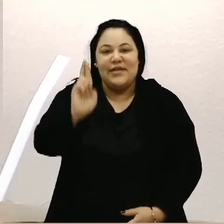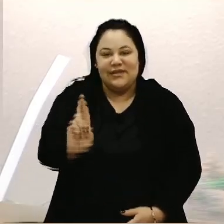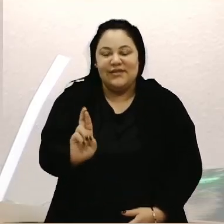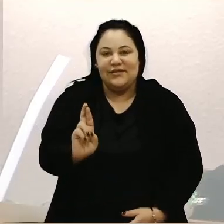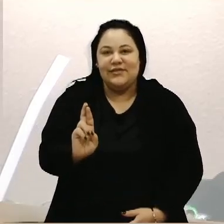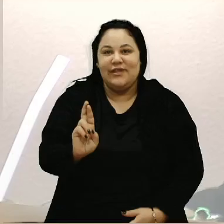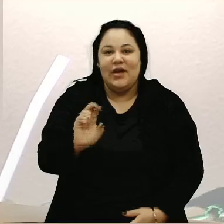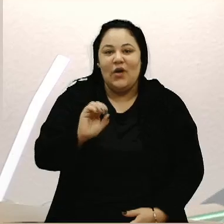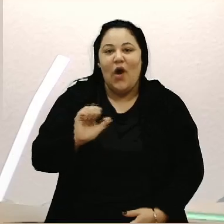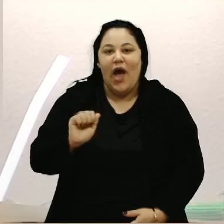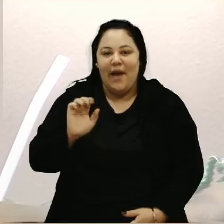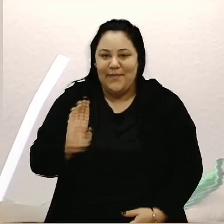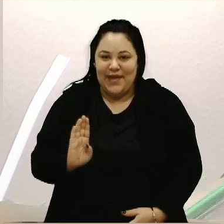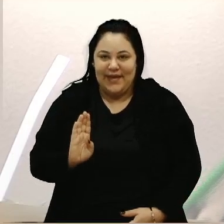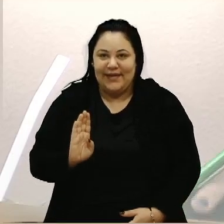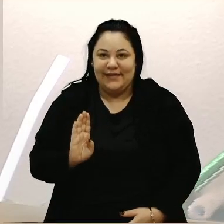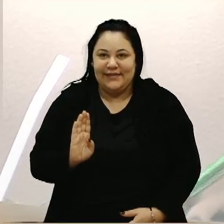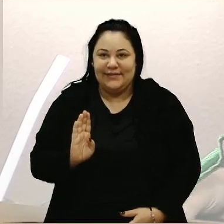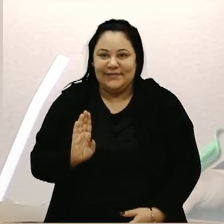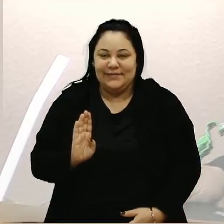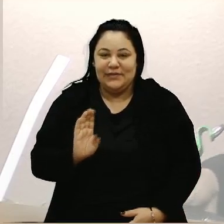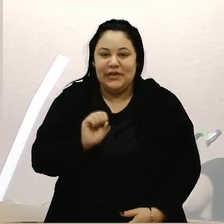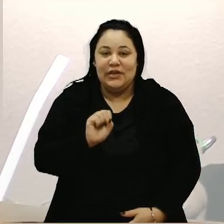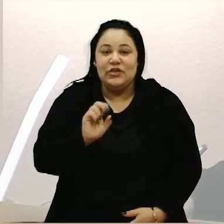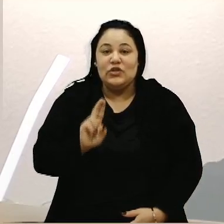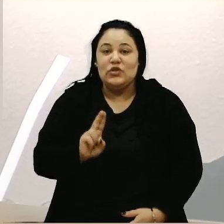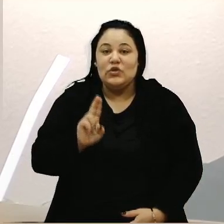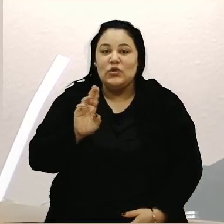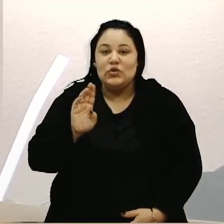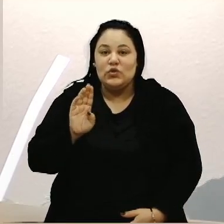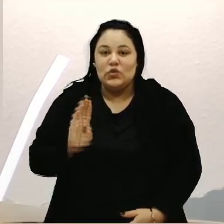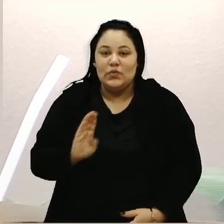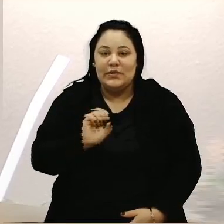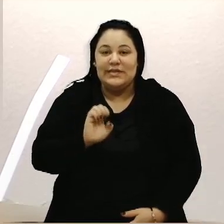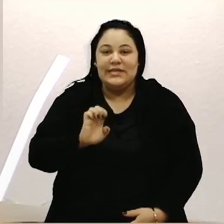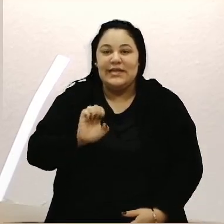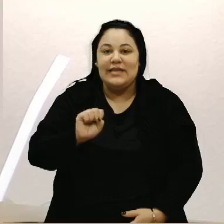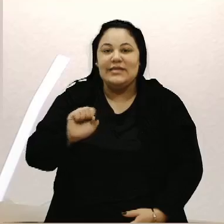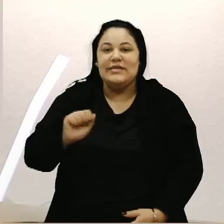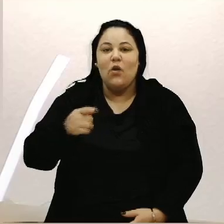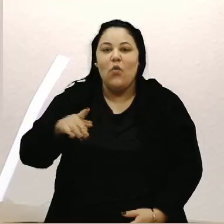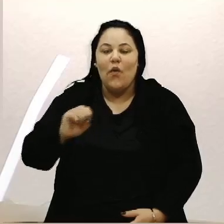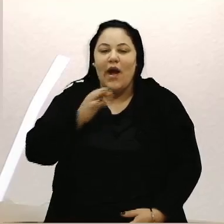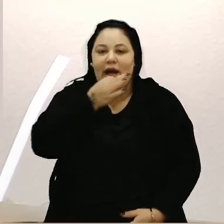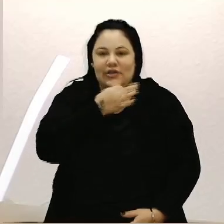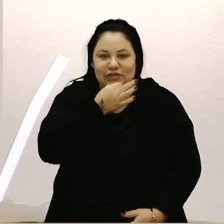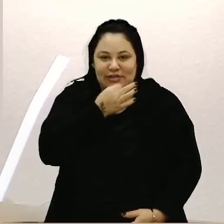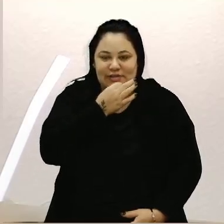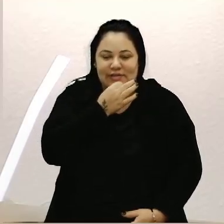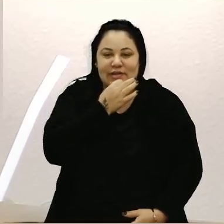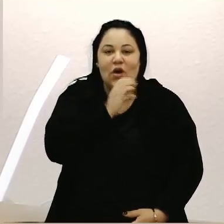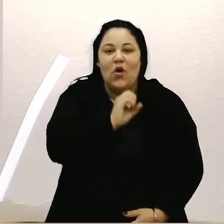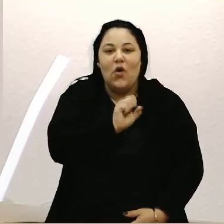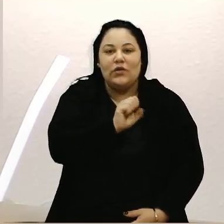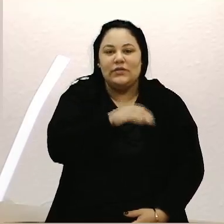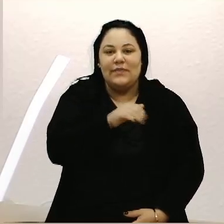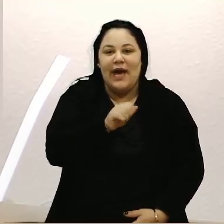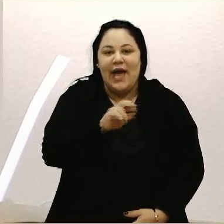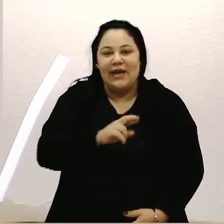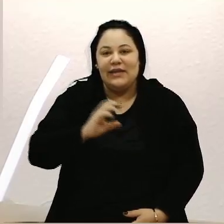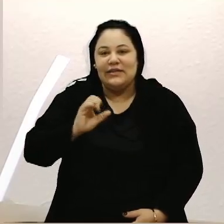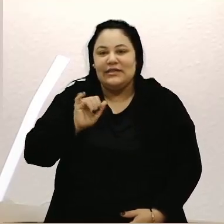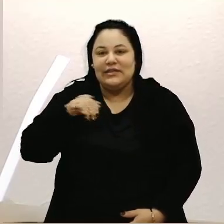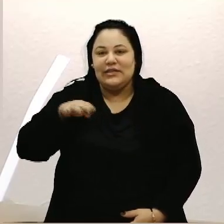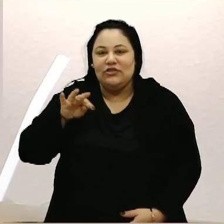OAB, Subseção Caxias, doutoras Mari e Cíntia. Com a anuência dos líderes, esta